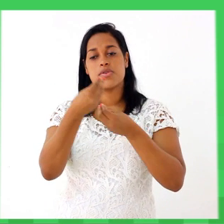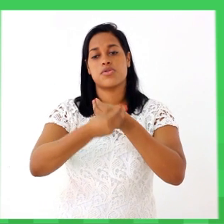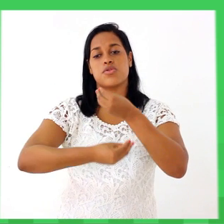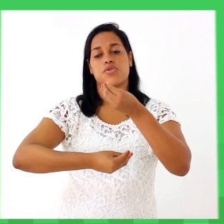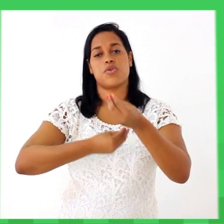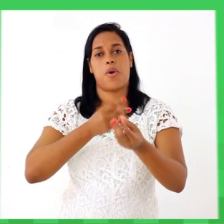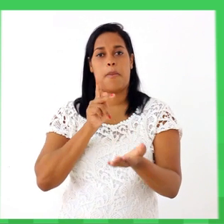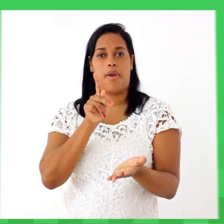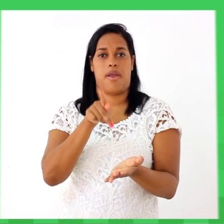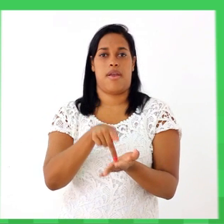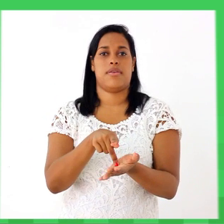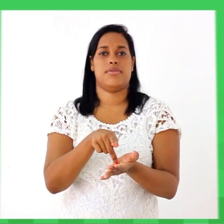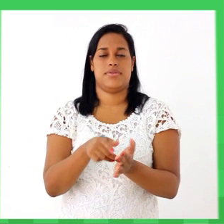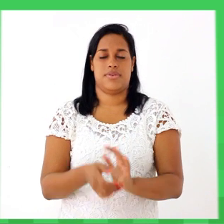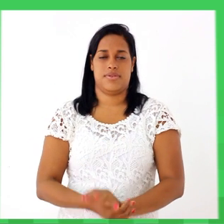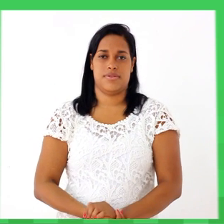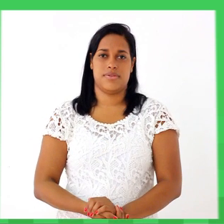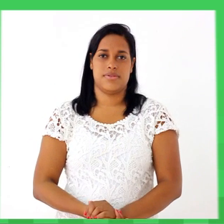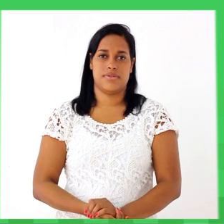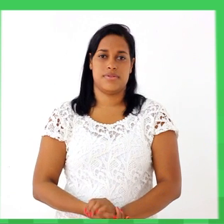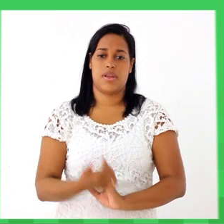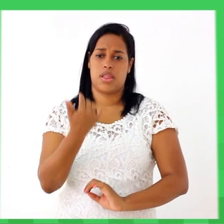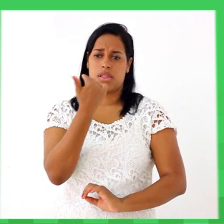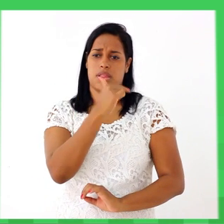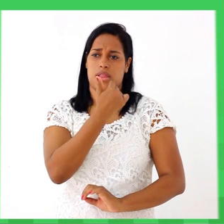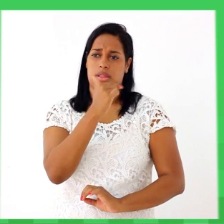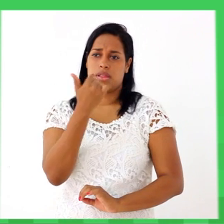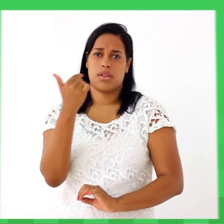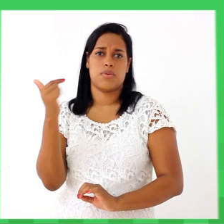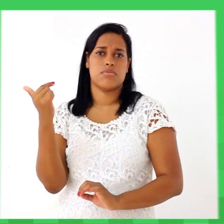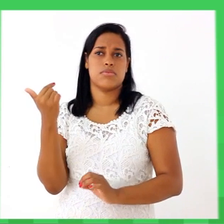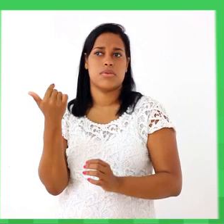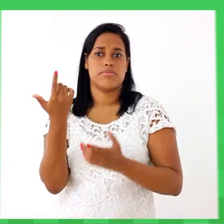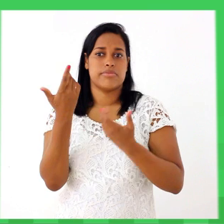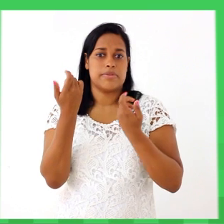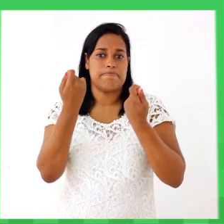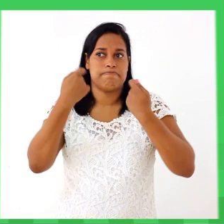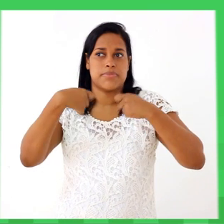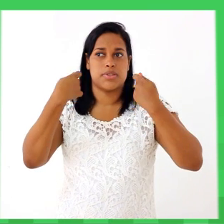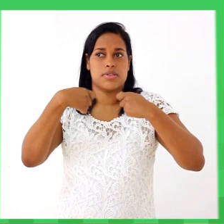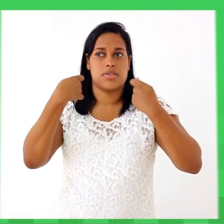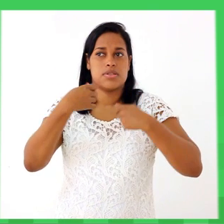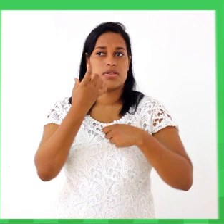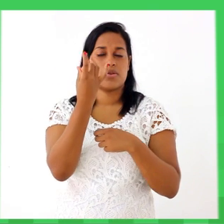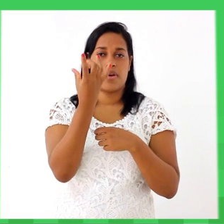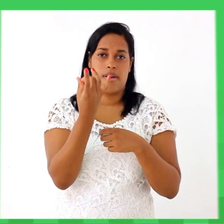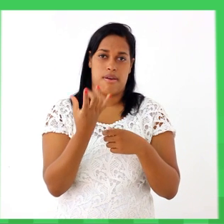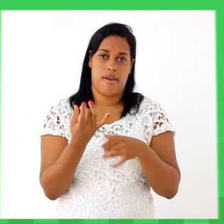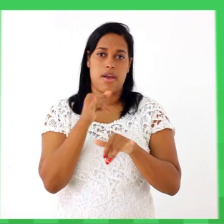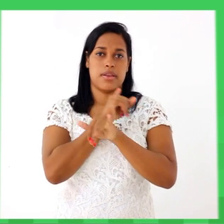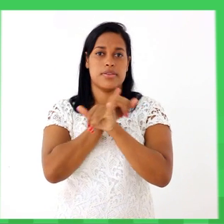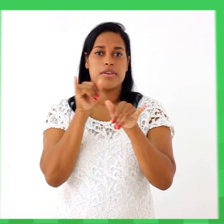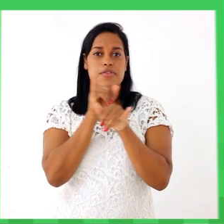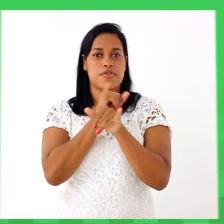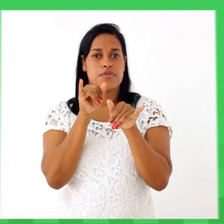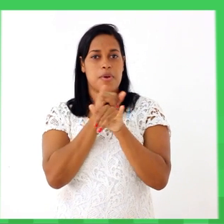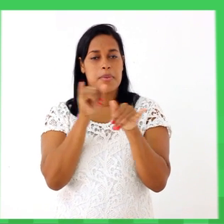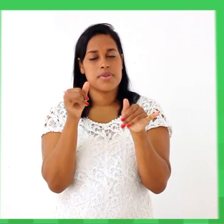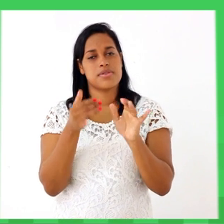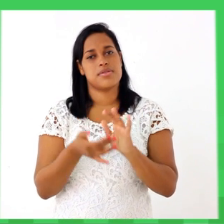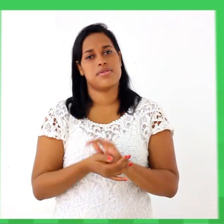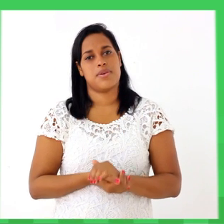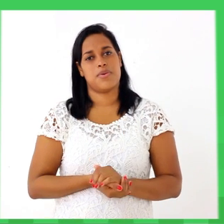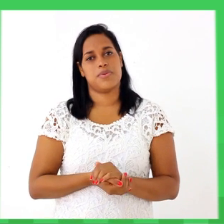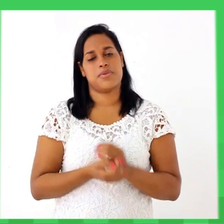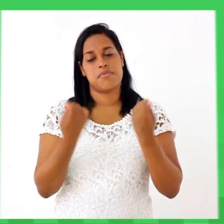realidade. E não temos algo muito preciso o que é cada informação desse mini-mundo a